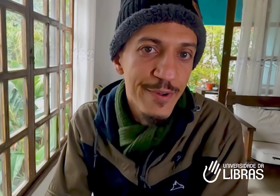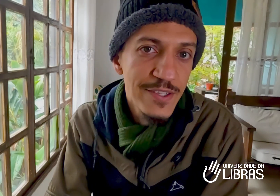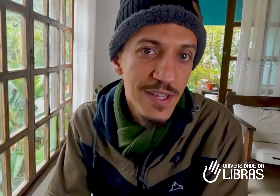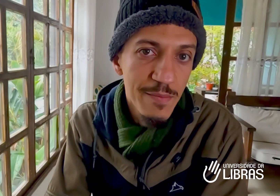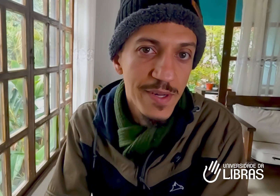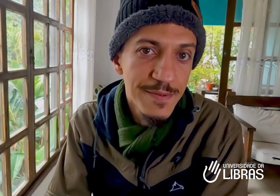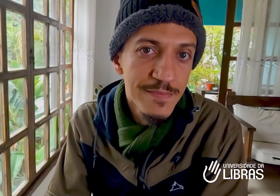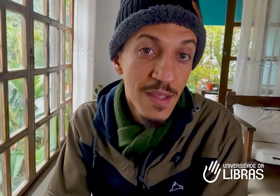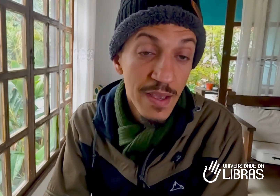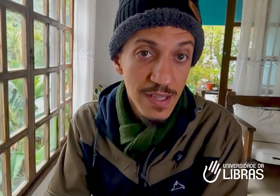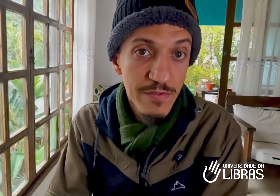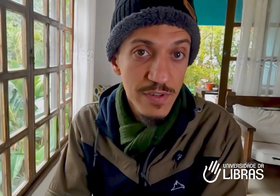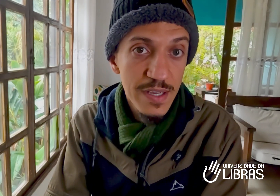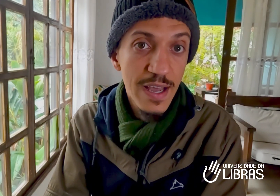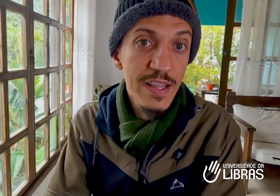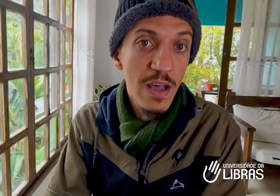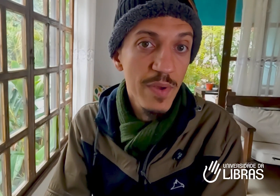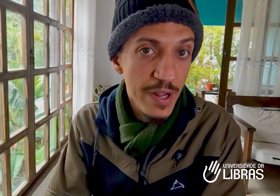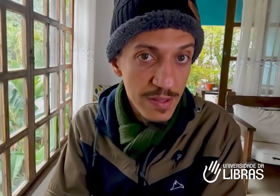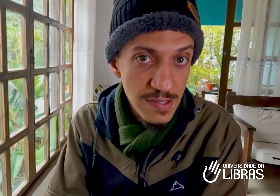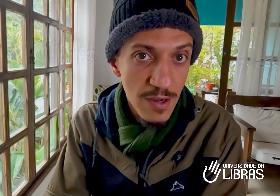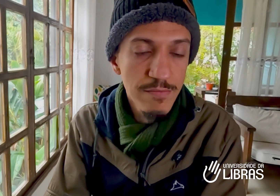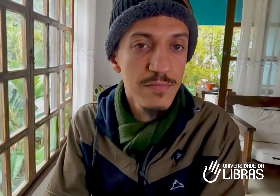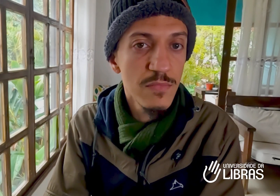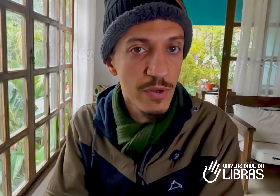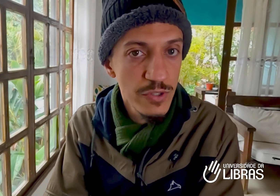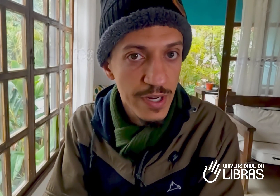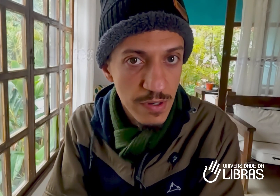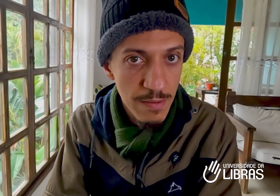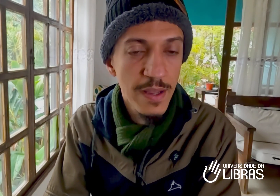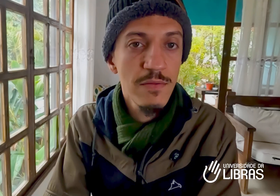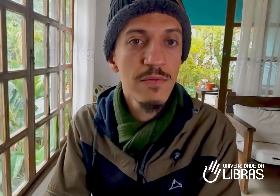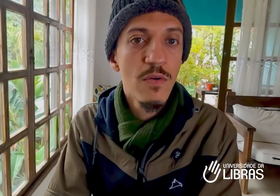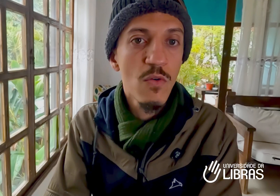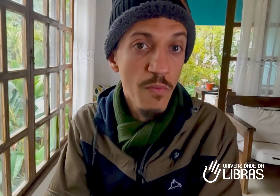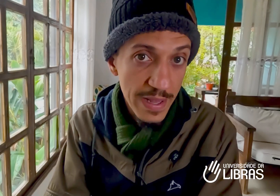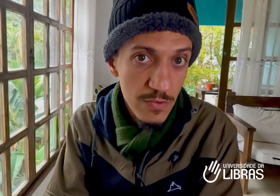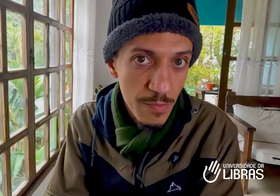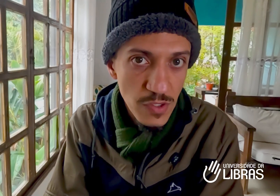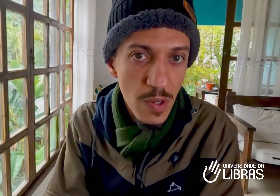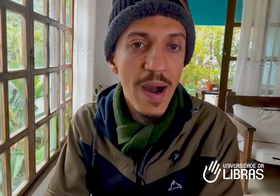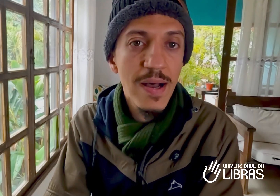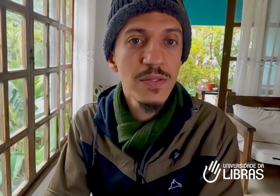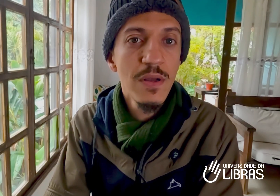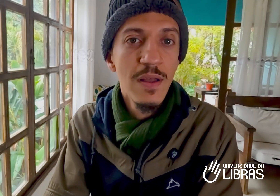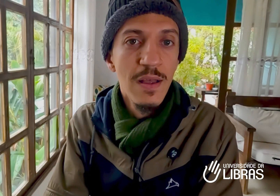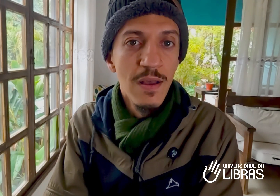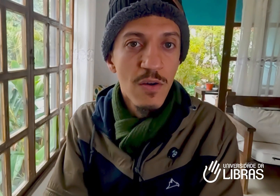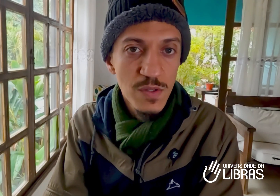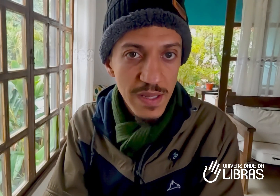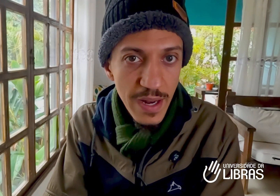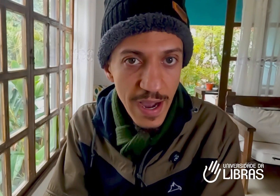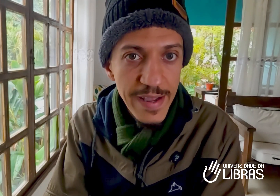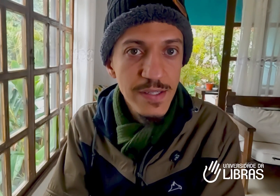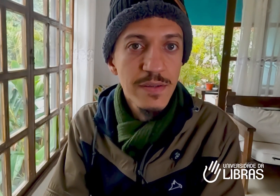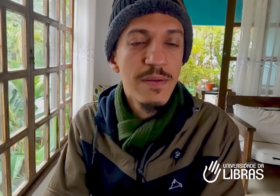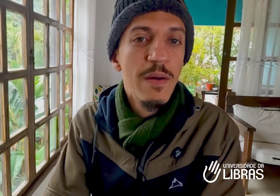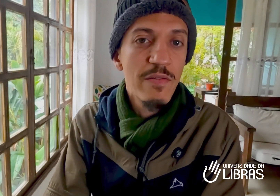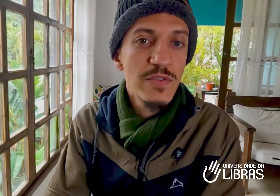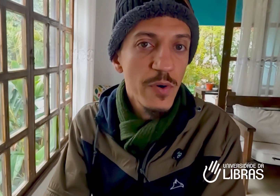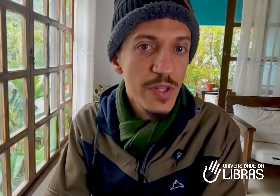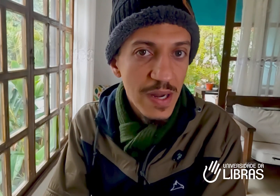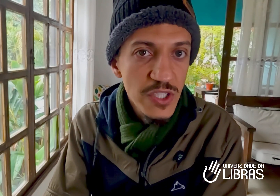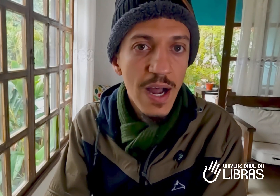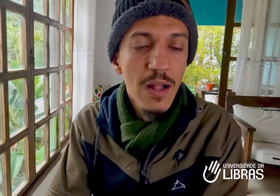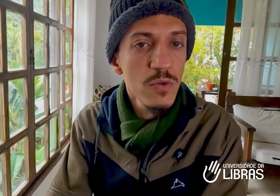tornar fluente em Libras. E se você quer ter a minha orientação, o meu direcionamento, com o método passo a passo, com os materiais para